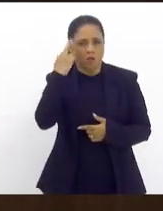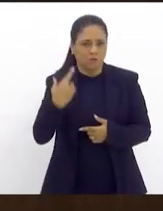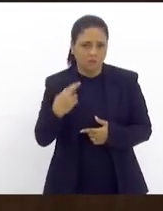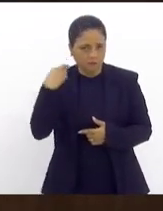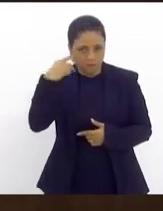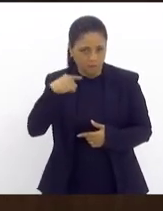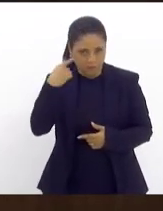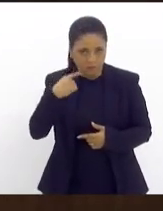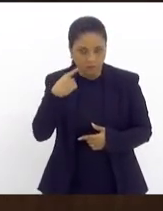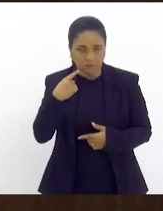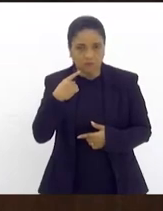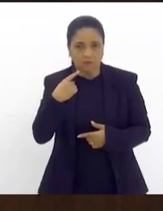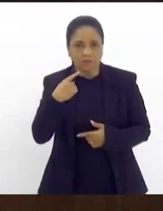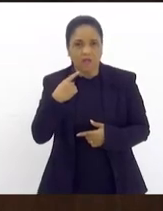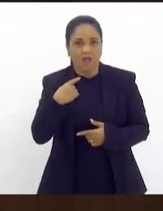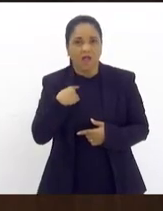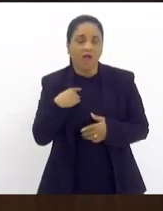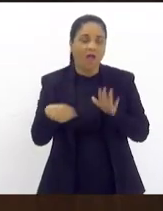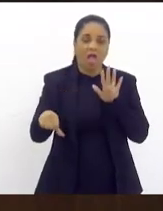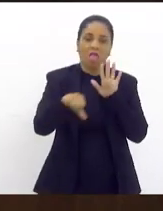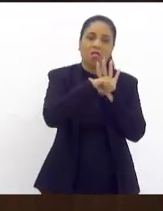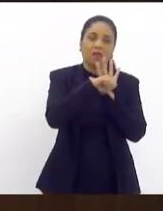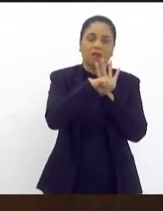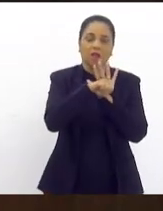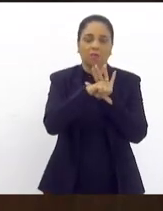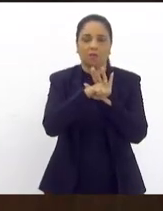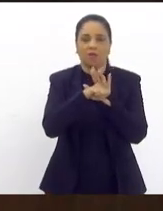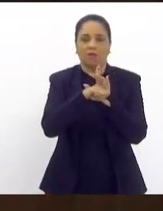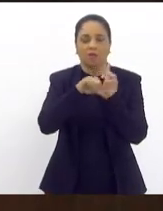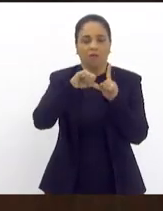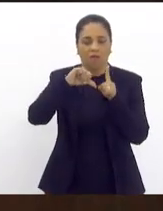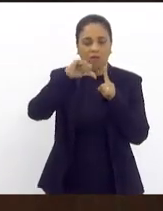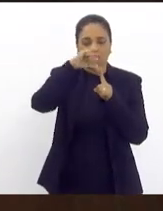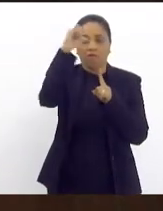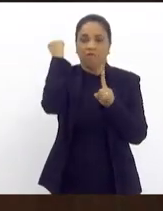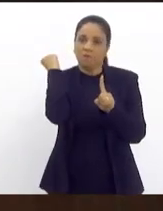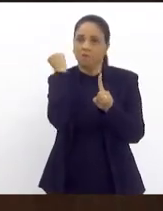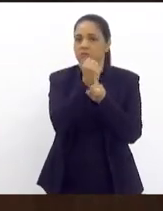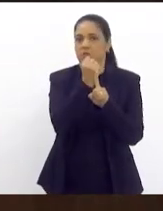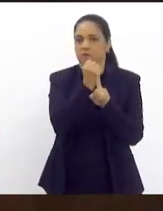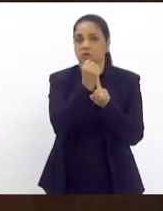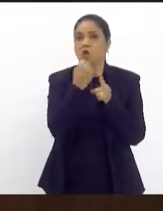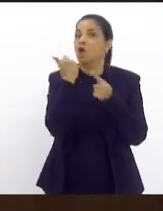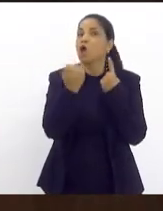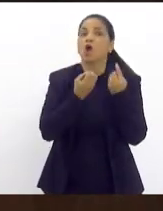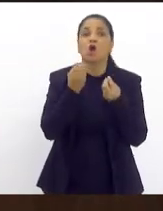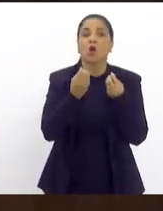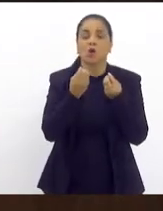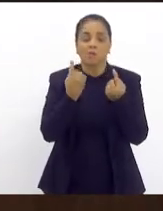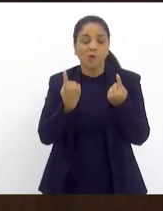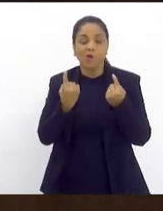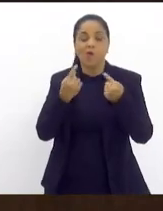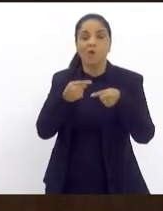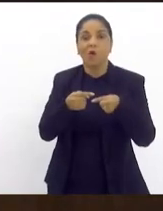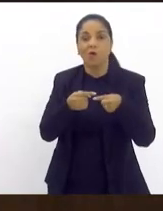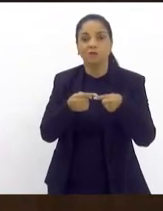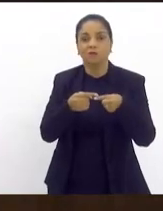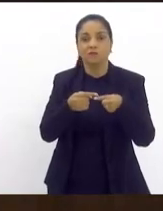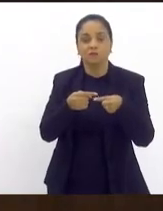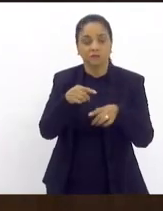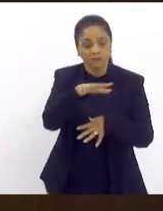dizendo é crime feminicídio sim mas aí como é que você dá o combate como é que você cria